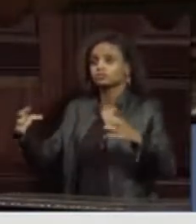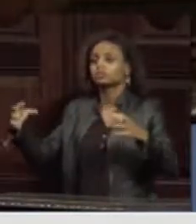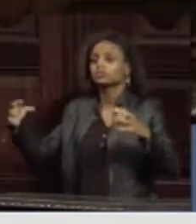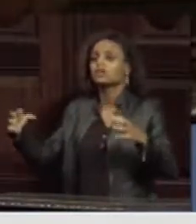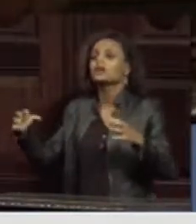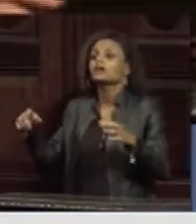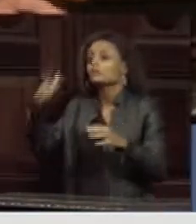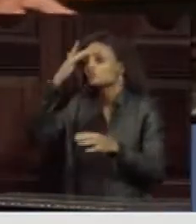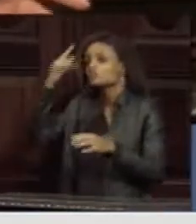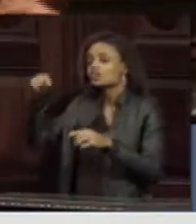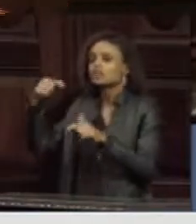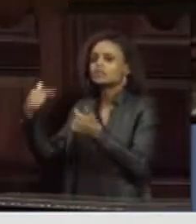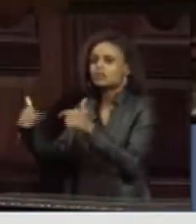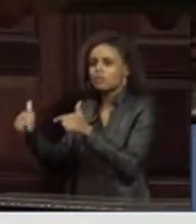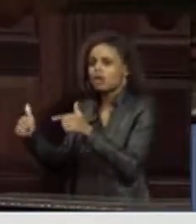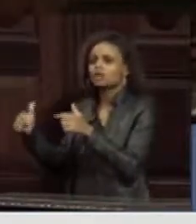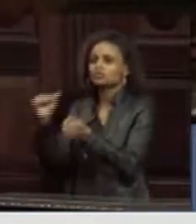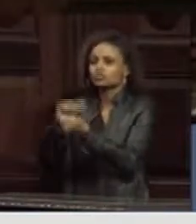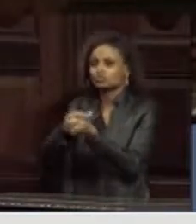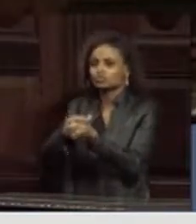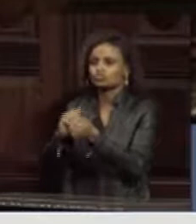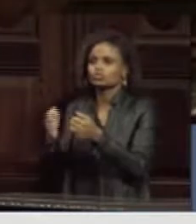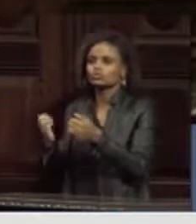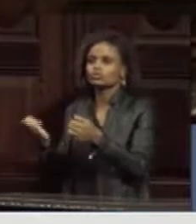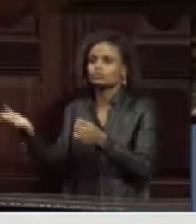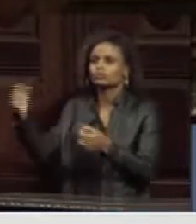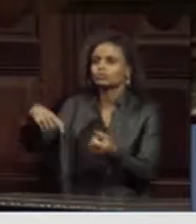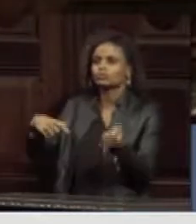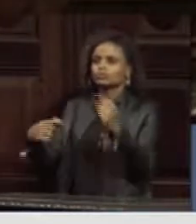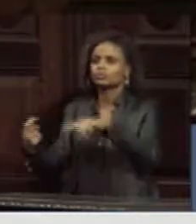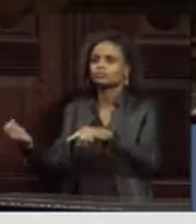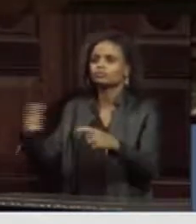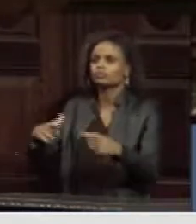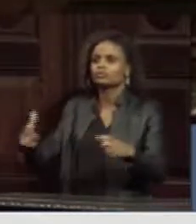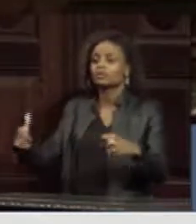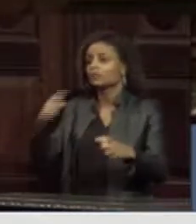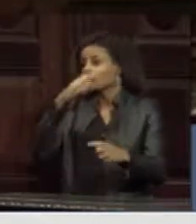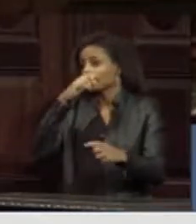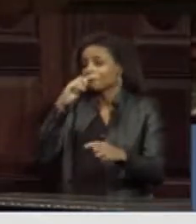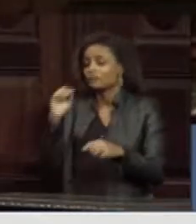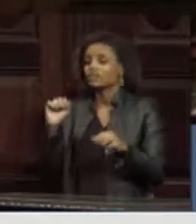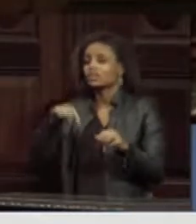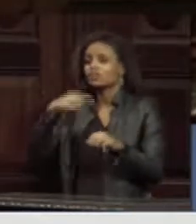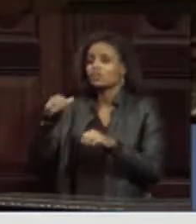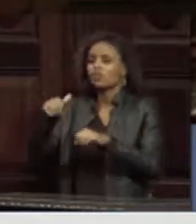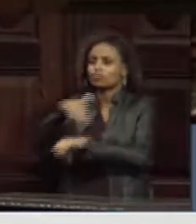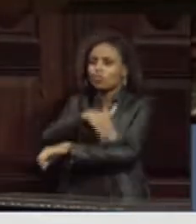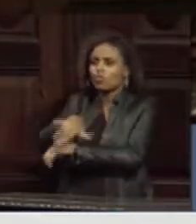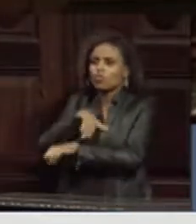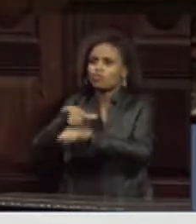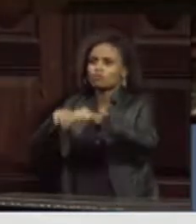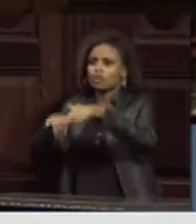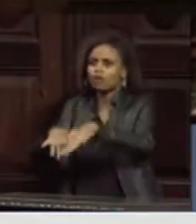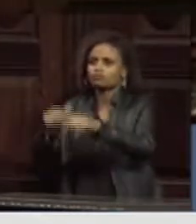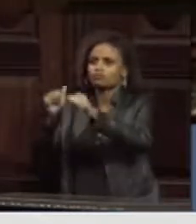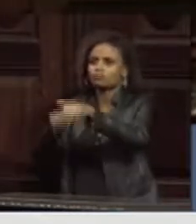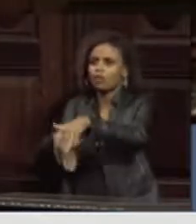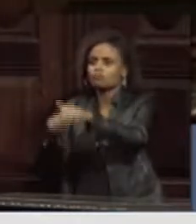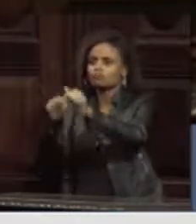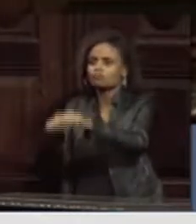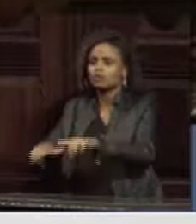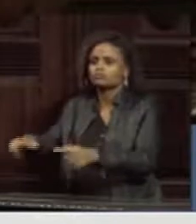operária e ganha as ruas de Paris, dando